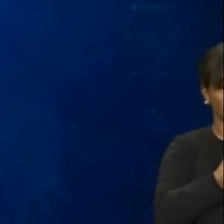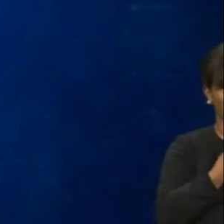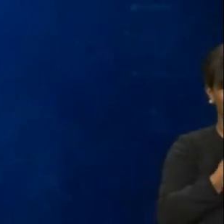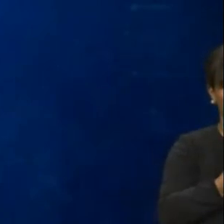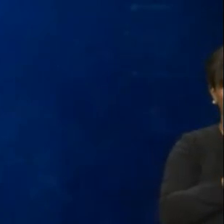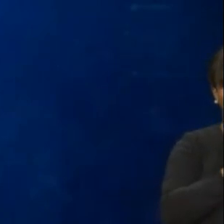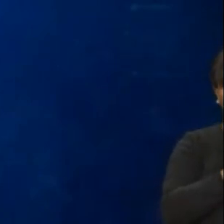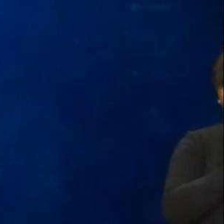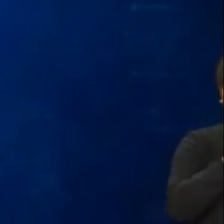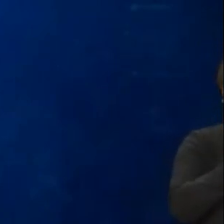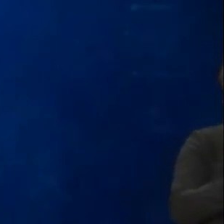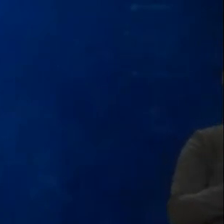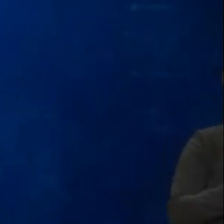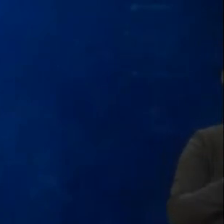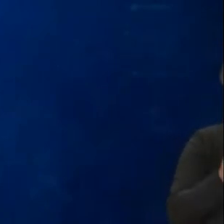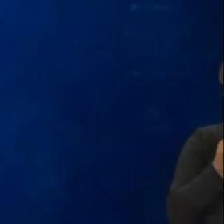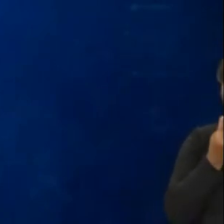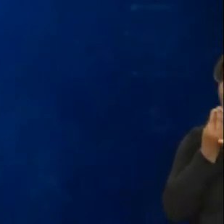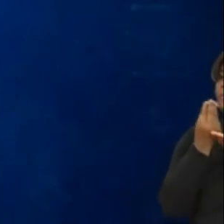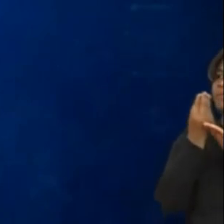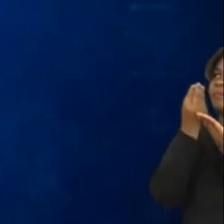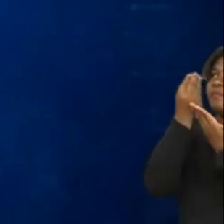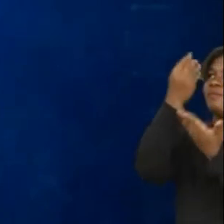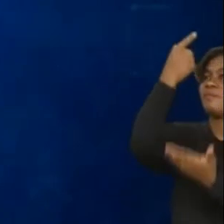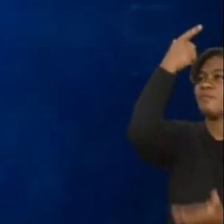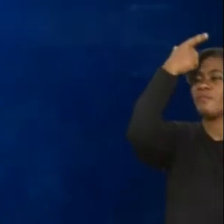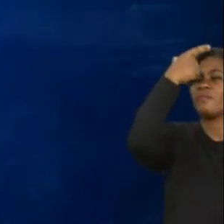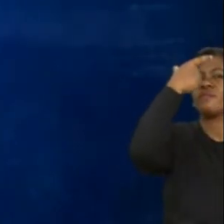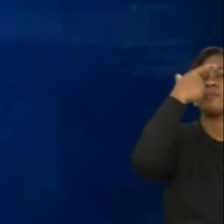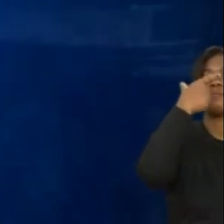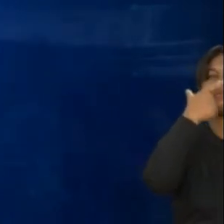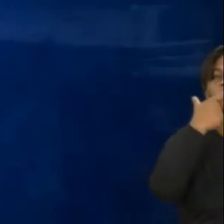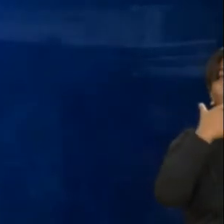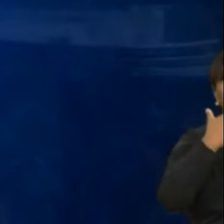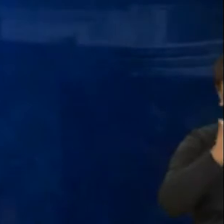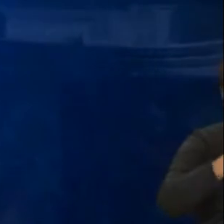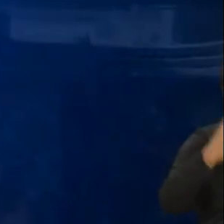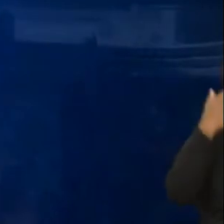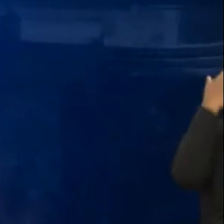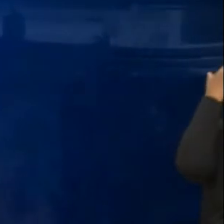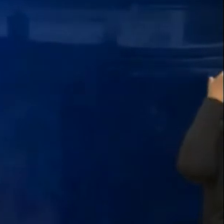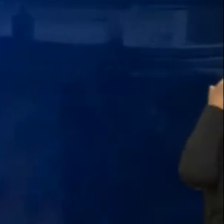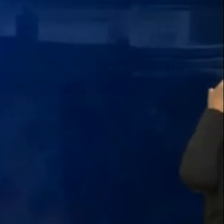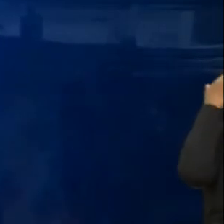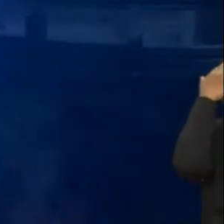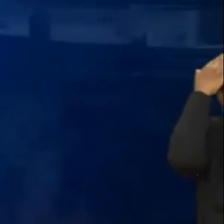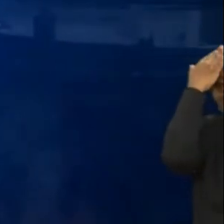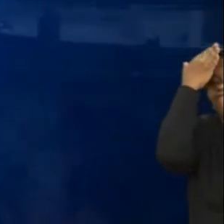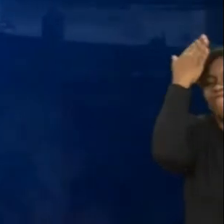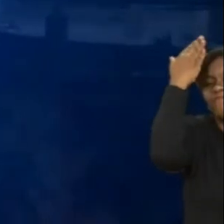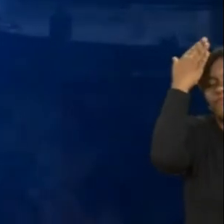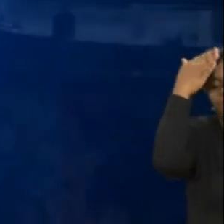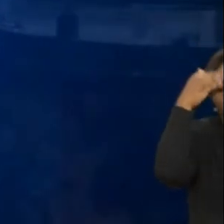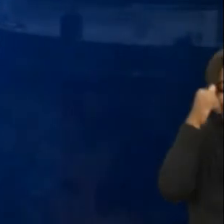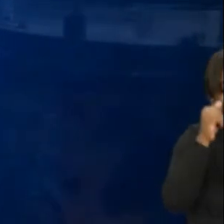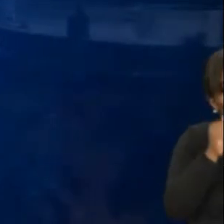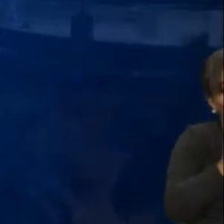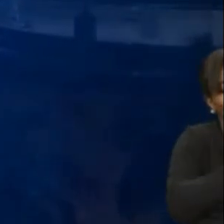sou. Tudo o que sou. De gratos louvores. De